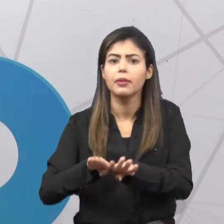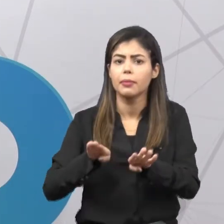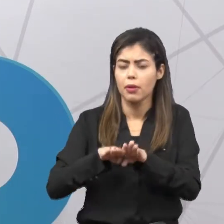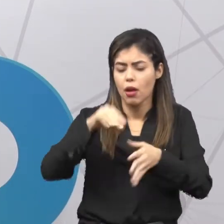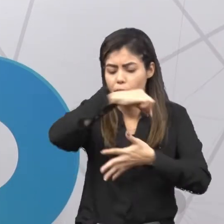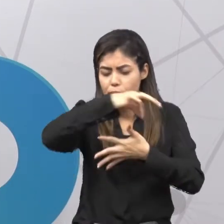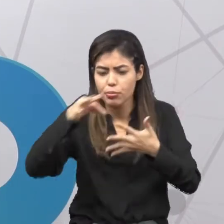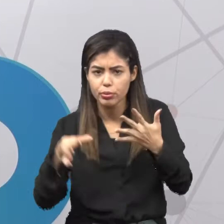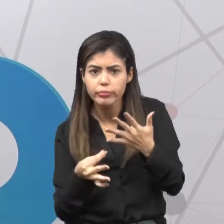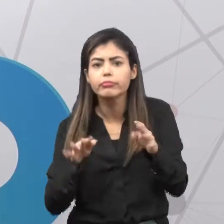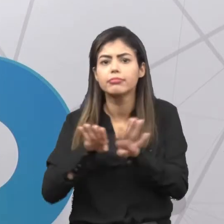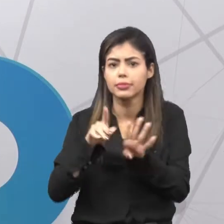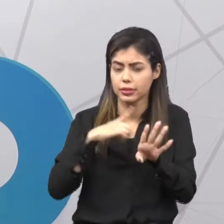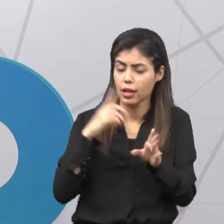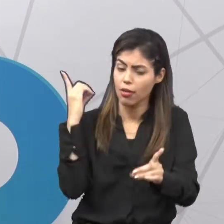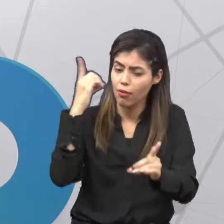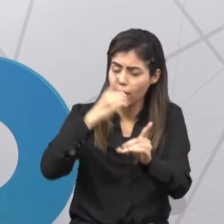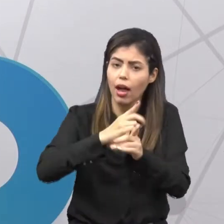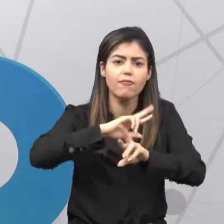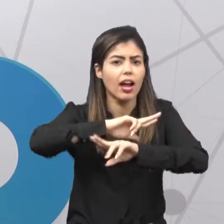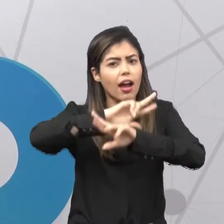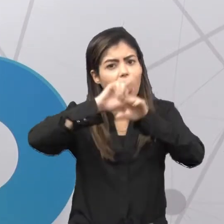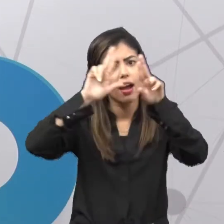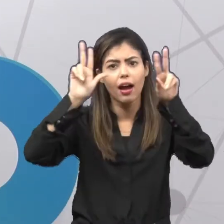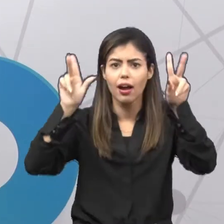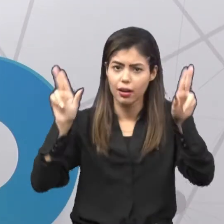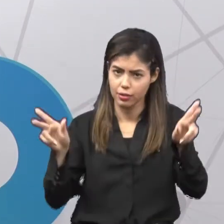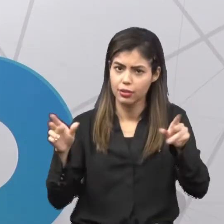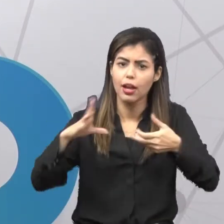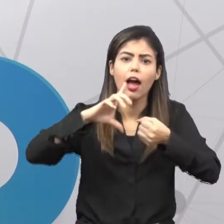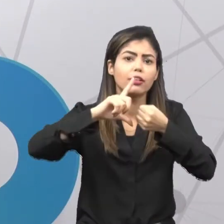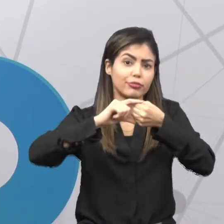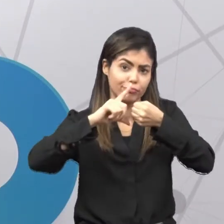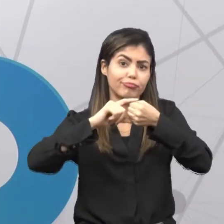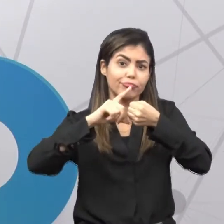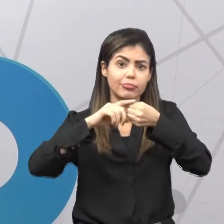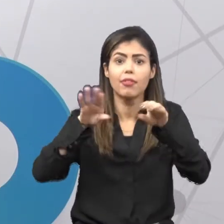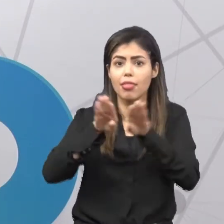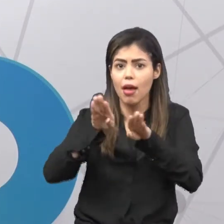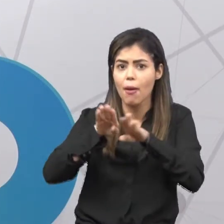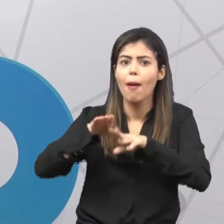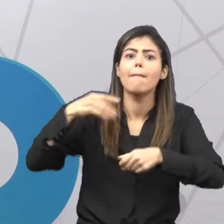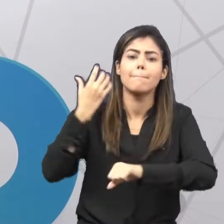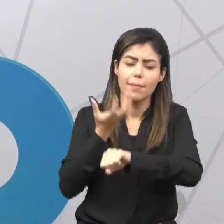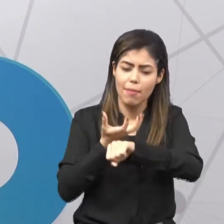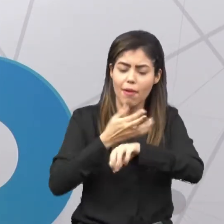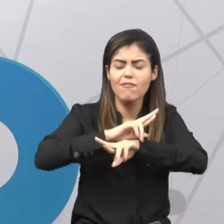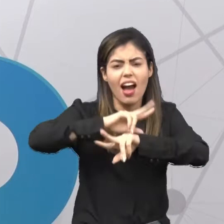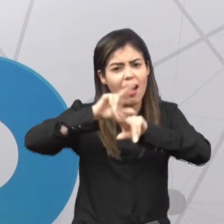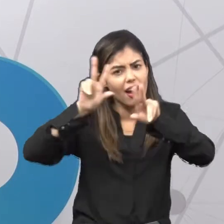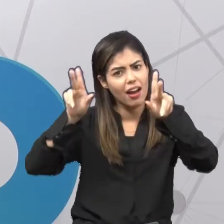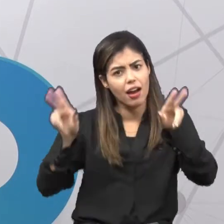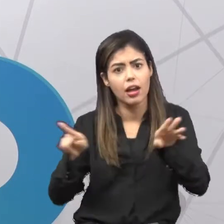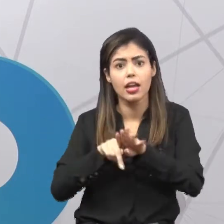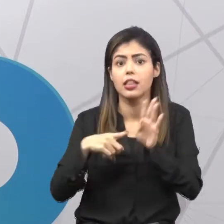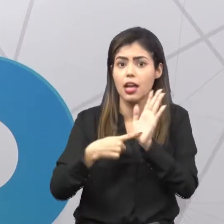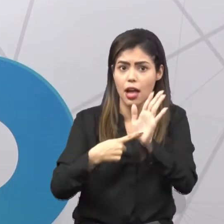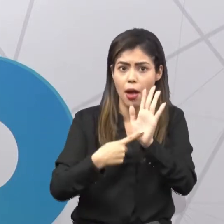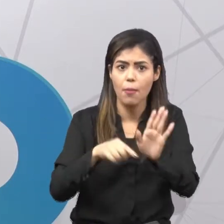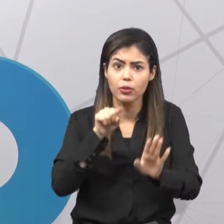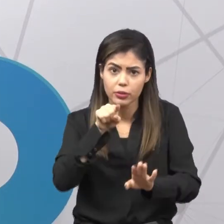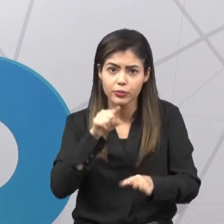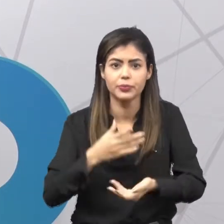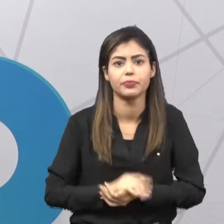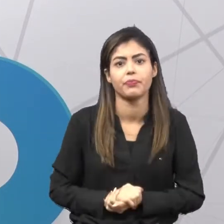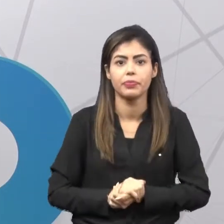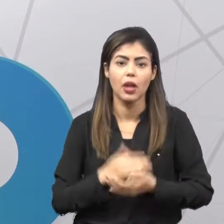clássica, que você vai encontrar vários artigos e matérias sobre a dança clássica porque ela ainda hoje é representada.